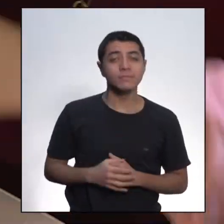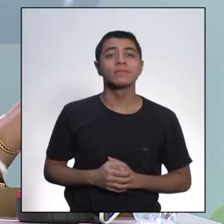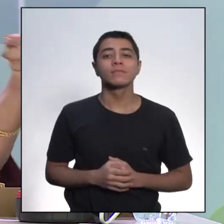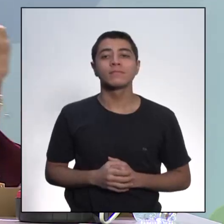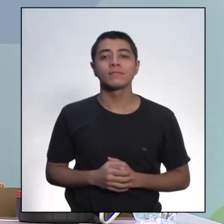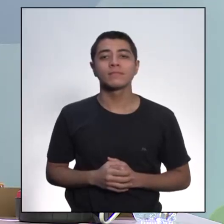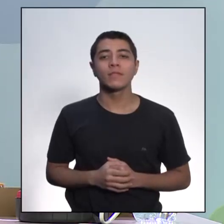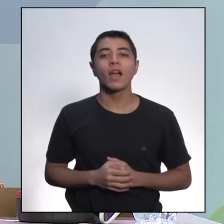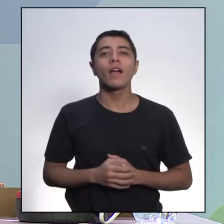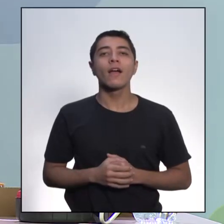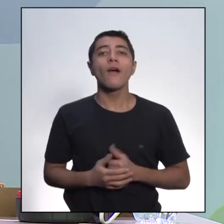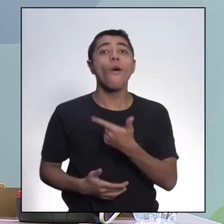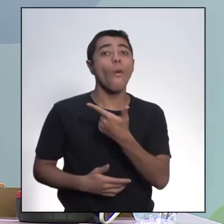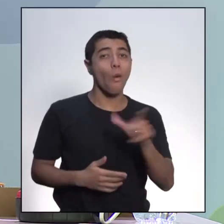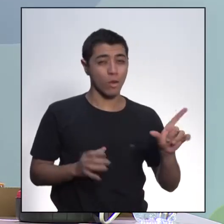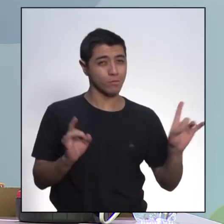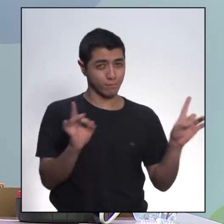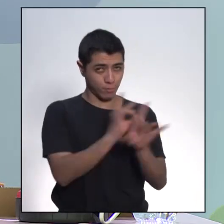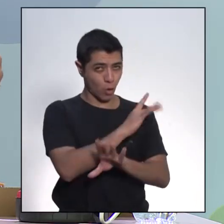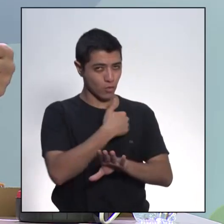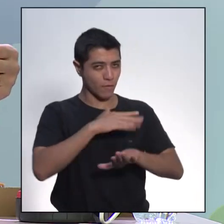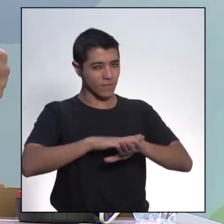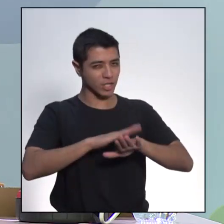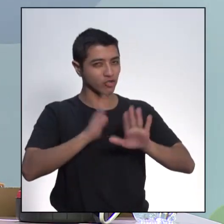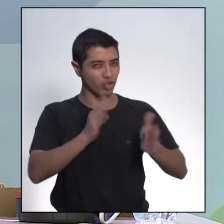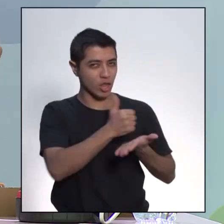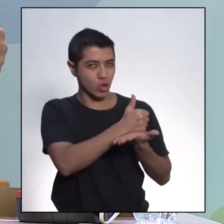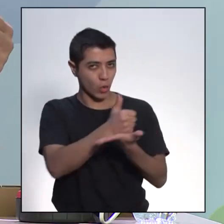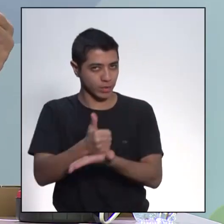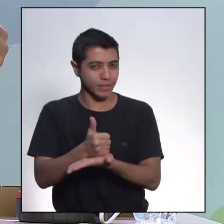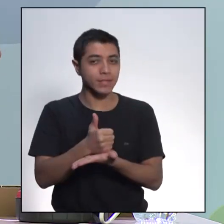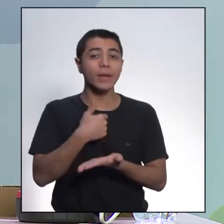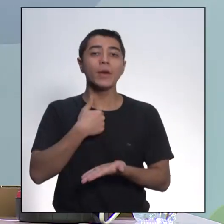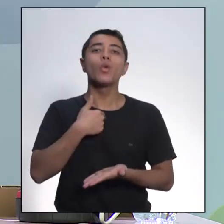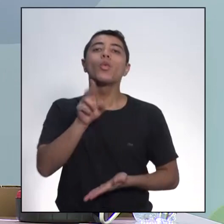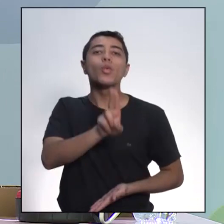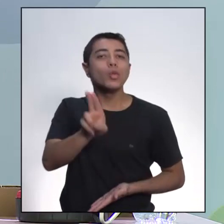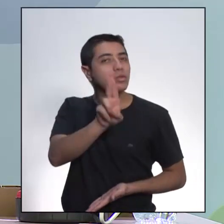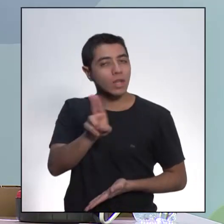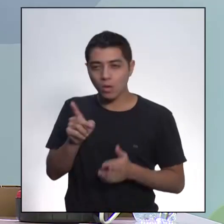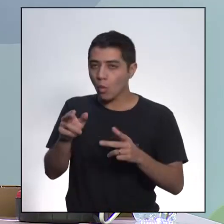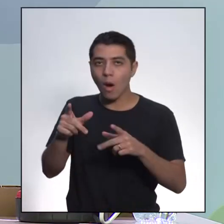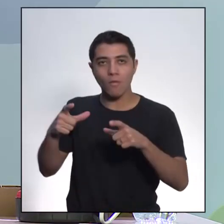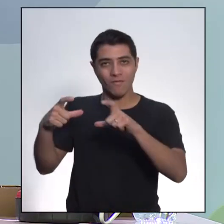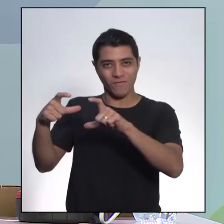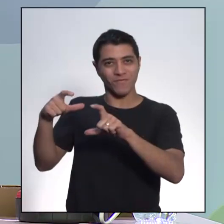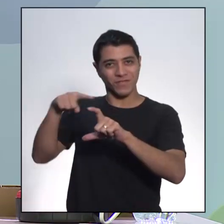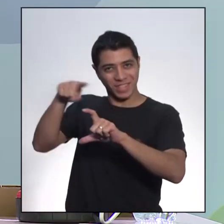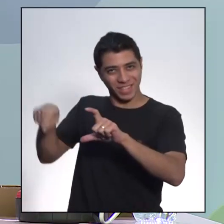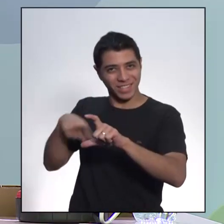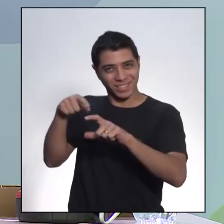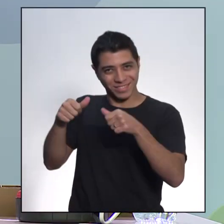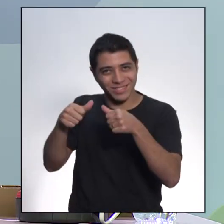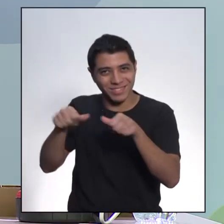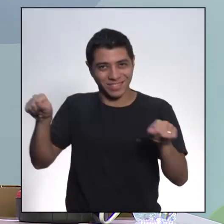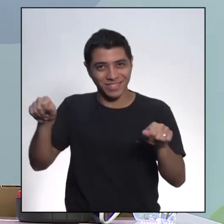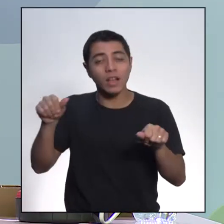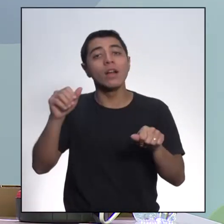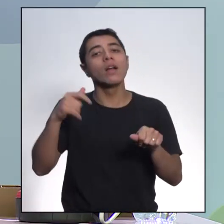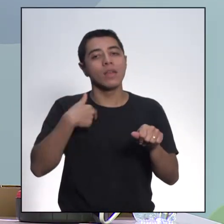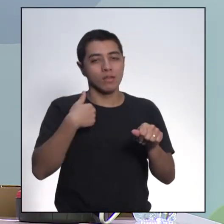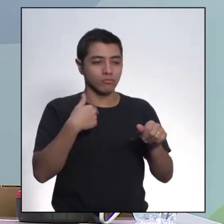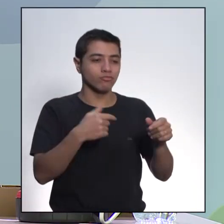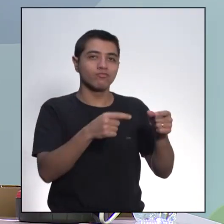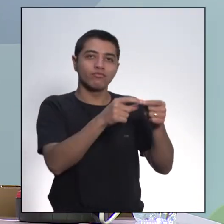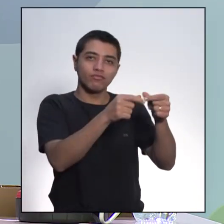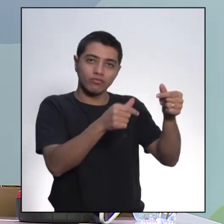um aqui pronto para vocês. Eu posso pegar essa mesma fita aqui e passar por todo ele, ó. Ele vai ficar bem durinho,